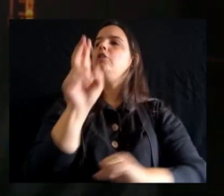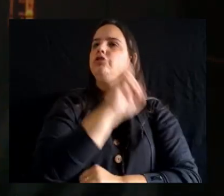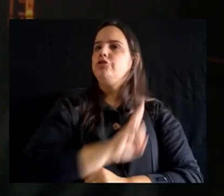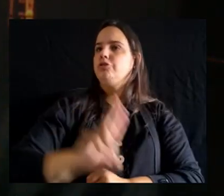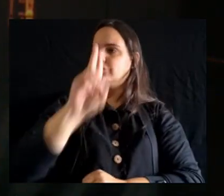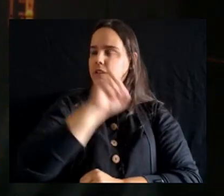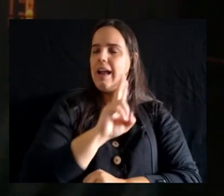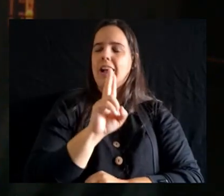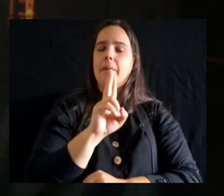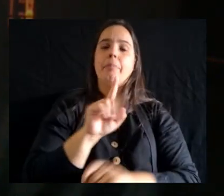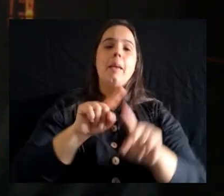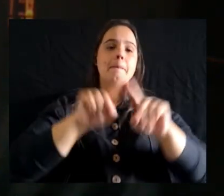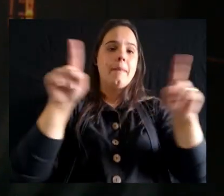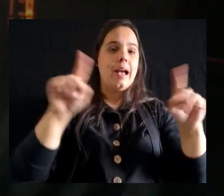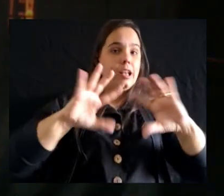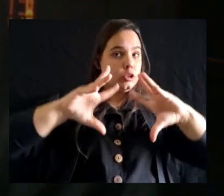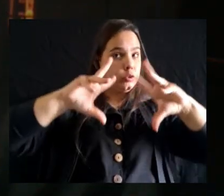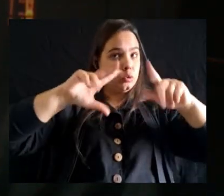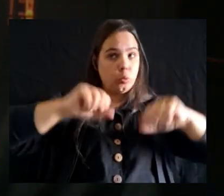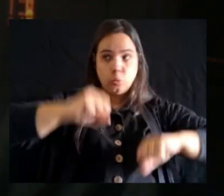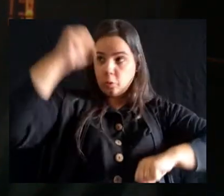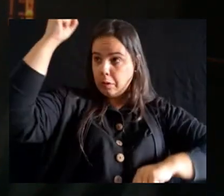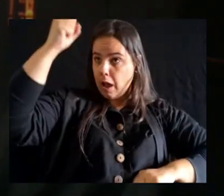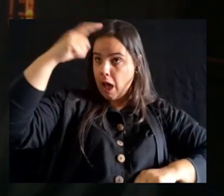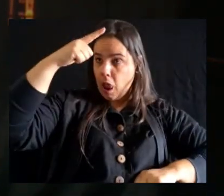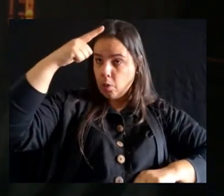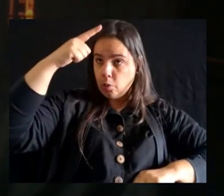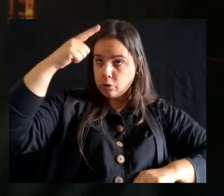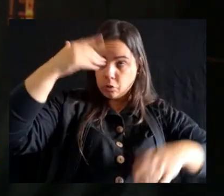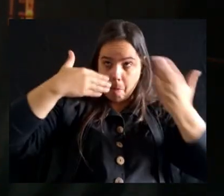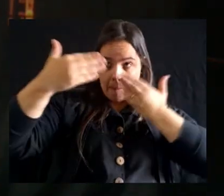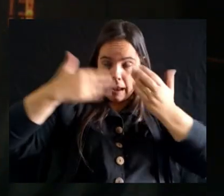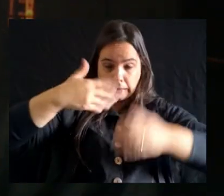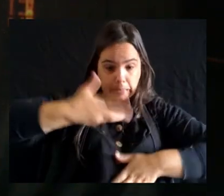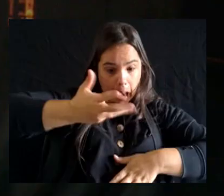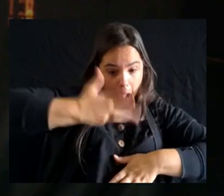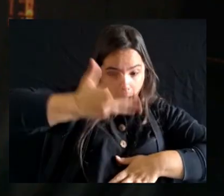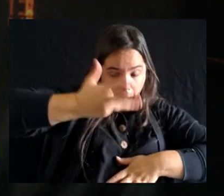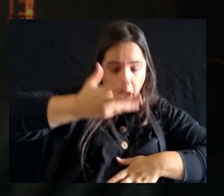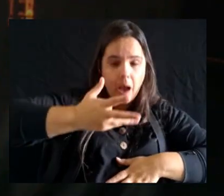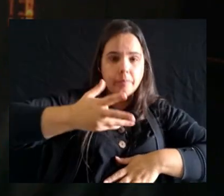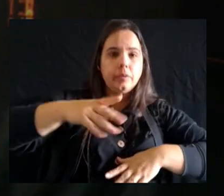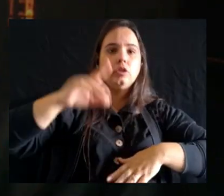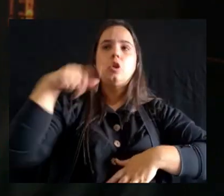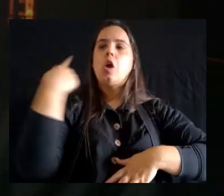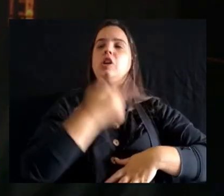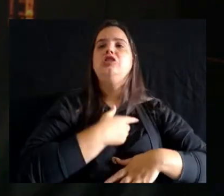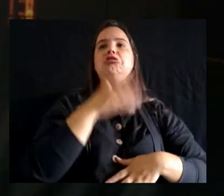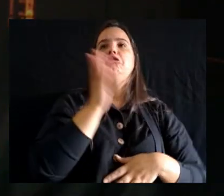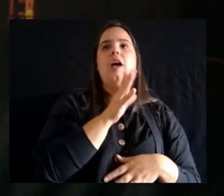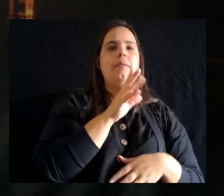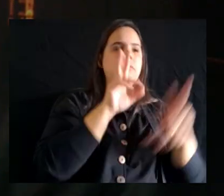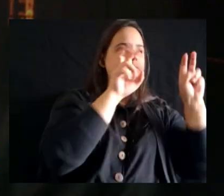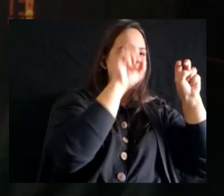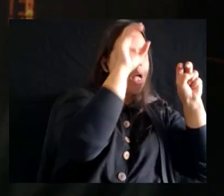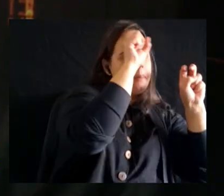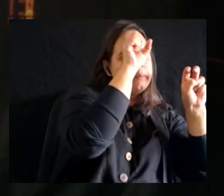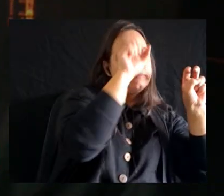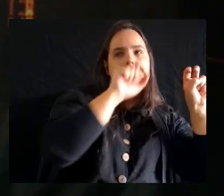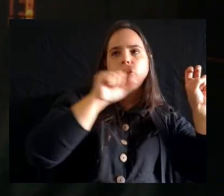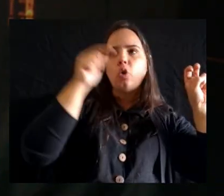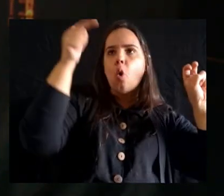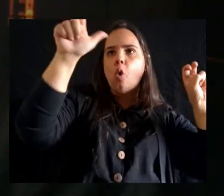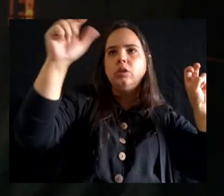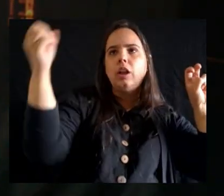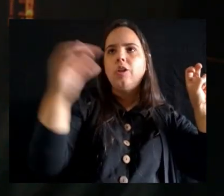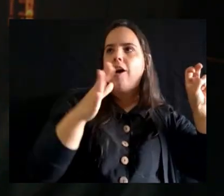tudo é na velocidade da luz, tudo muito rápido, quando você está aprendendo uma coisa já surge outra nova, a gente precisa de orientação, né?